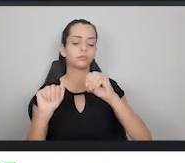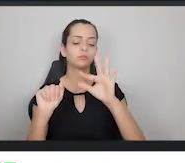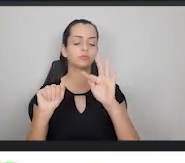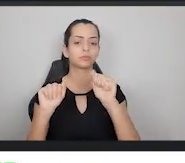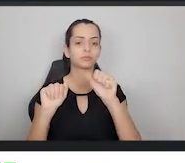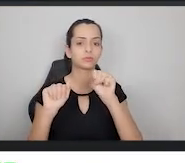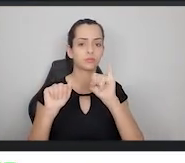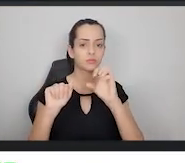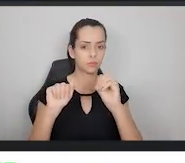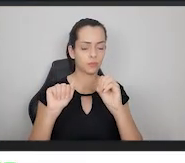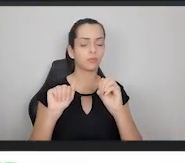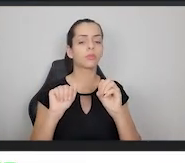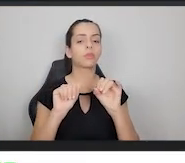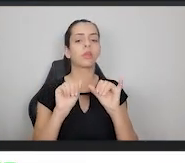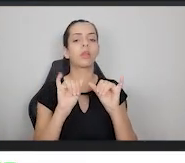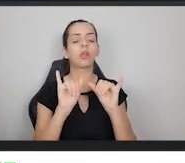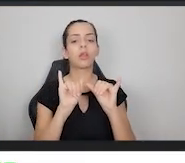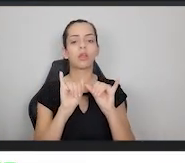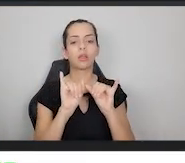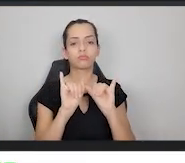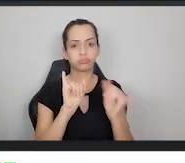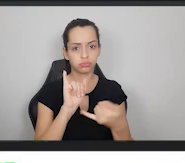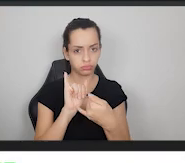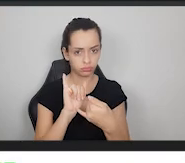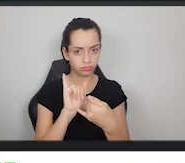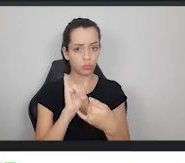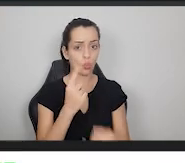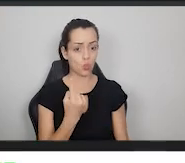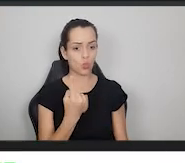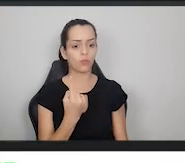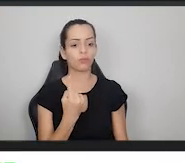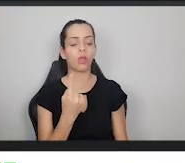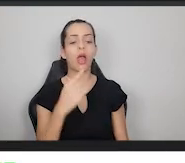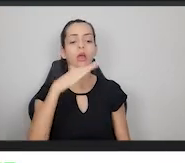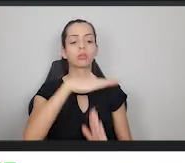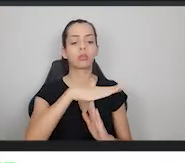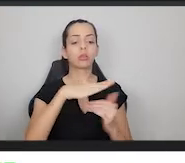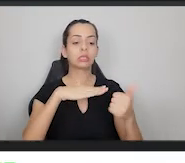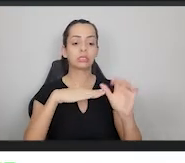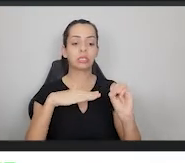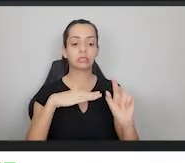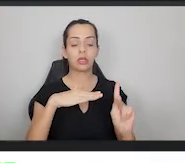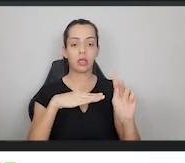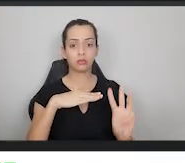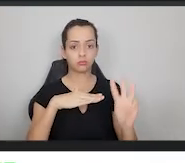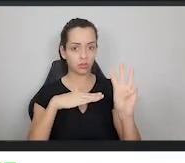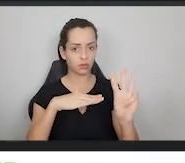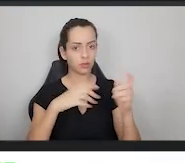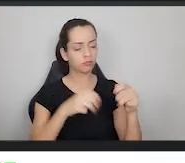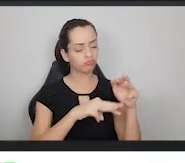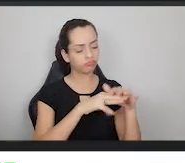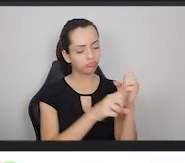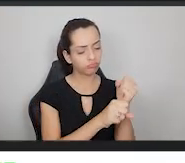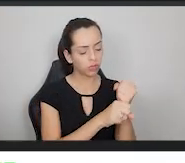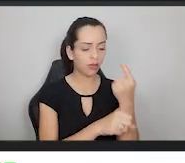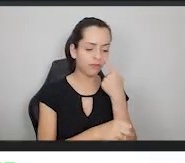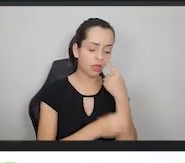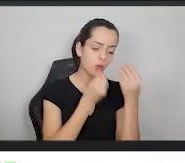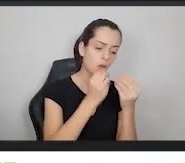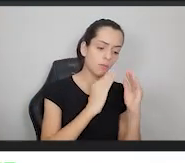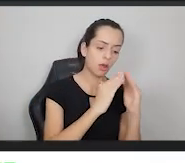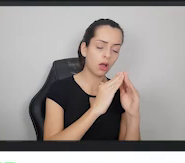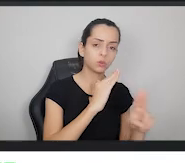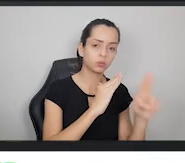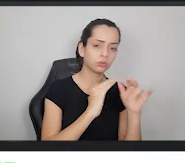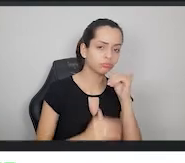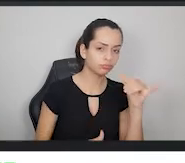demonstrar. Os tipos de fornecimento, eles podem ser do tipo A, B e C. Aí eu estou falando dos padrões de